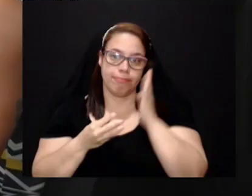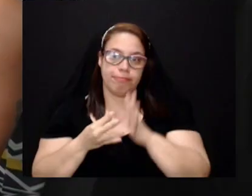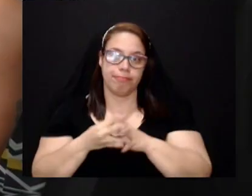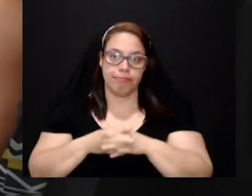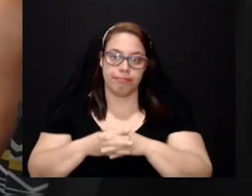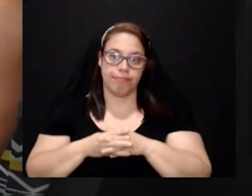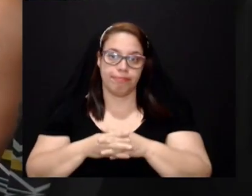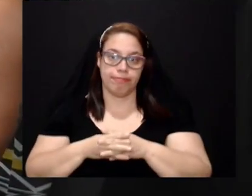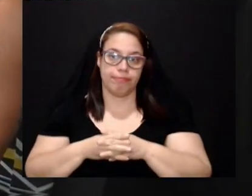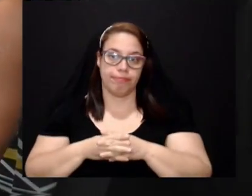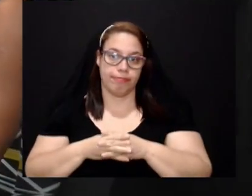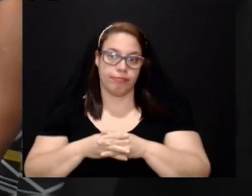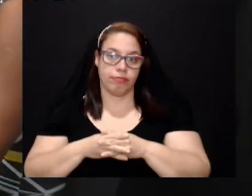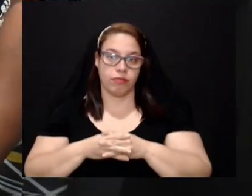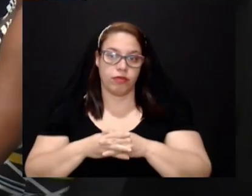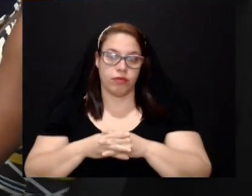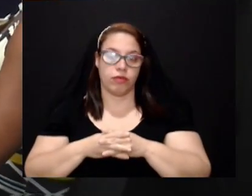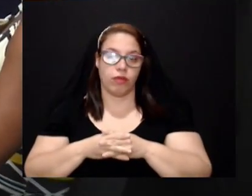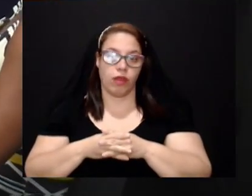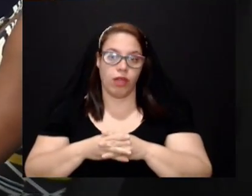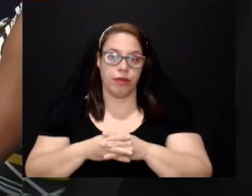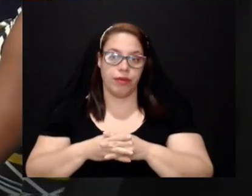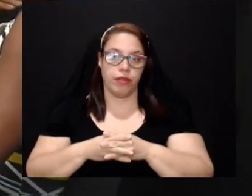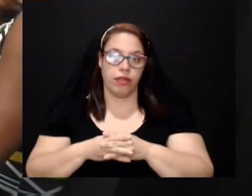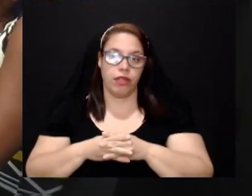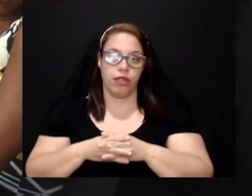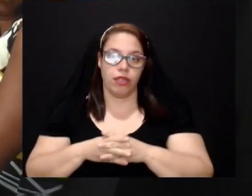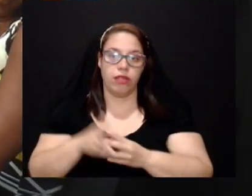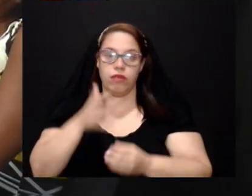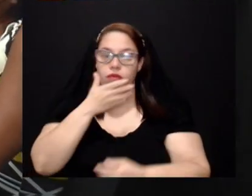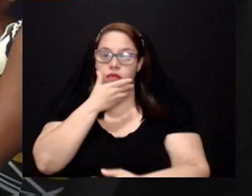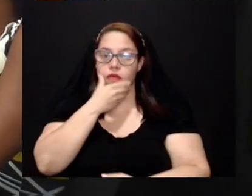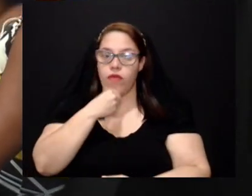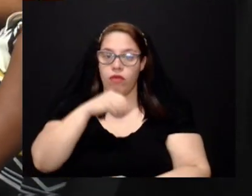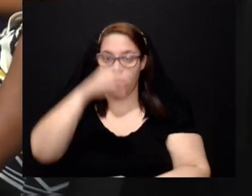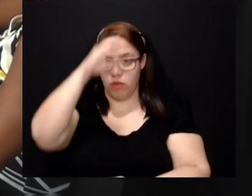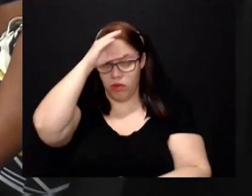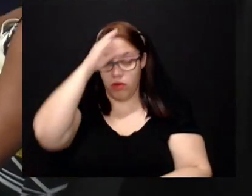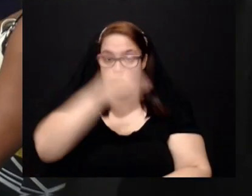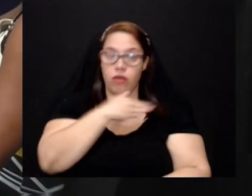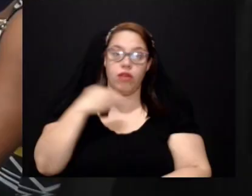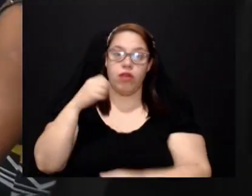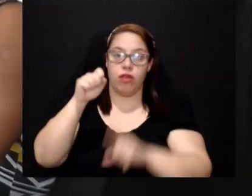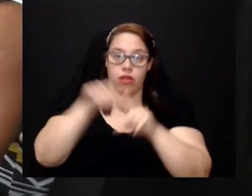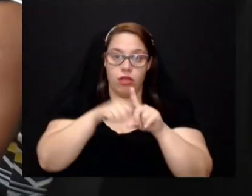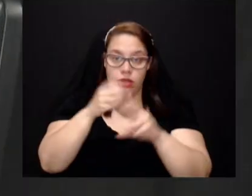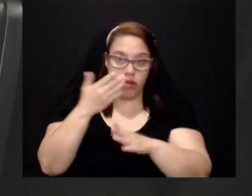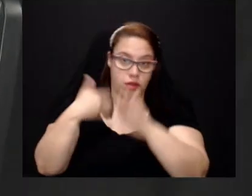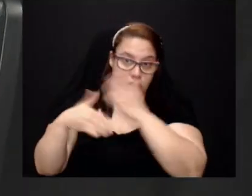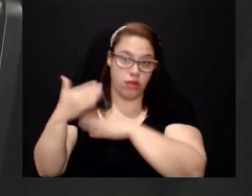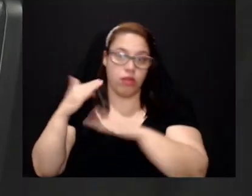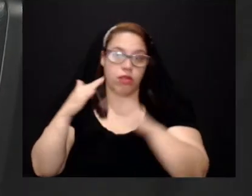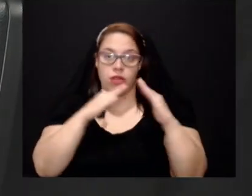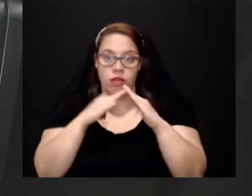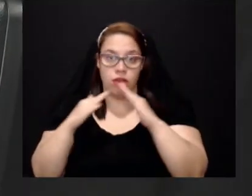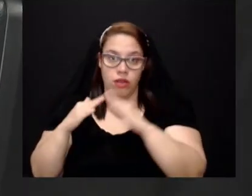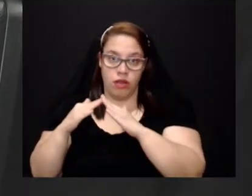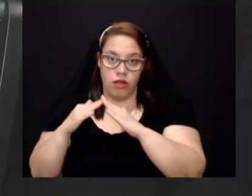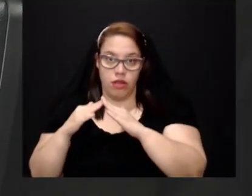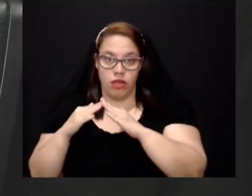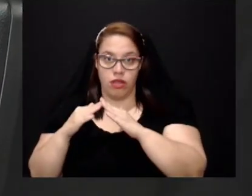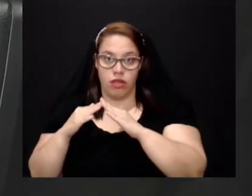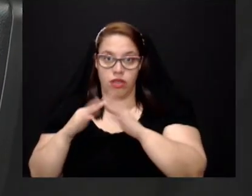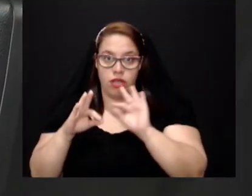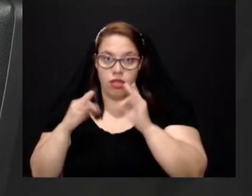A minha mãe e o meu tio Afonso, que morreu alguns meses atrás, que morava lá. Minha família toda é de